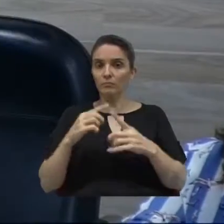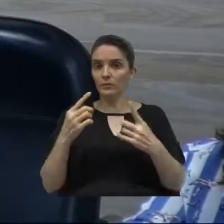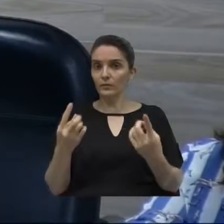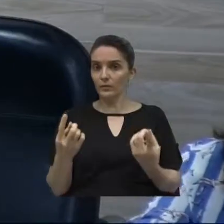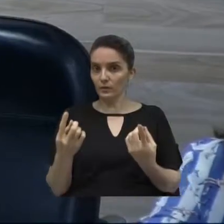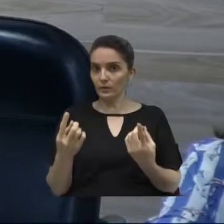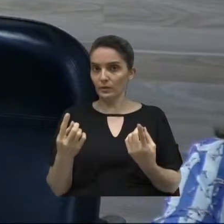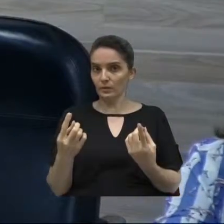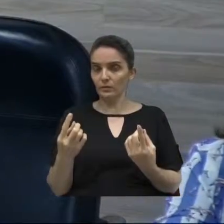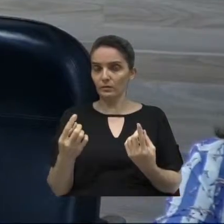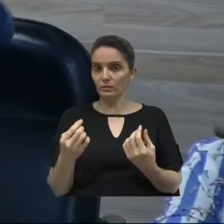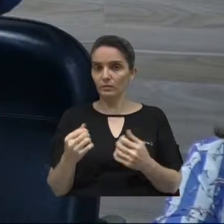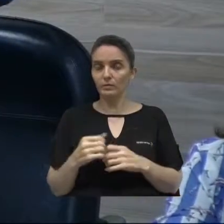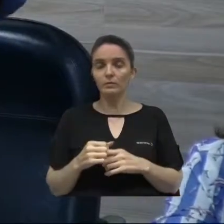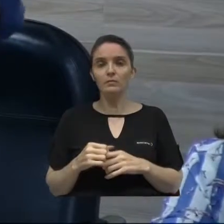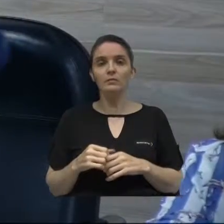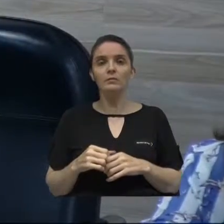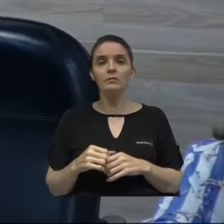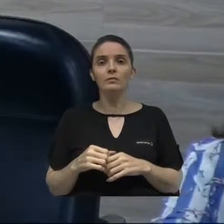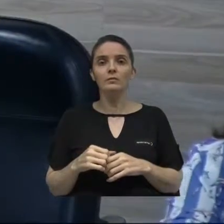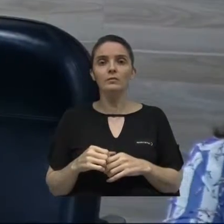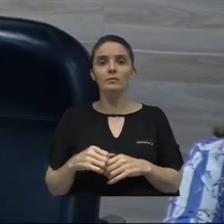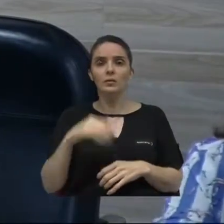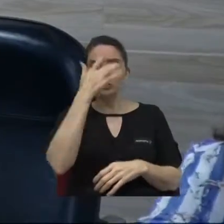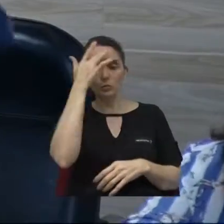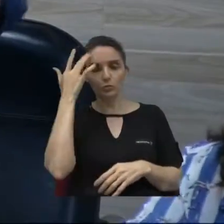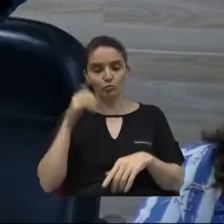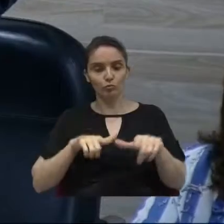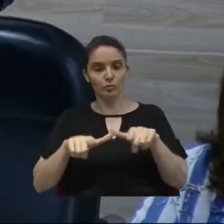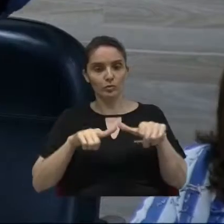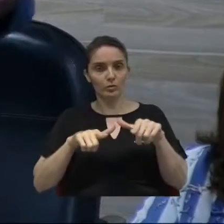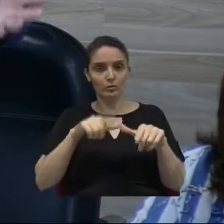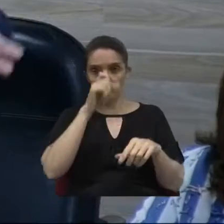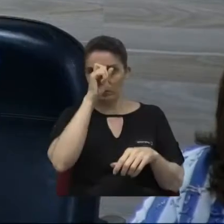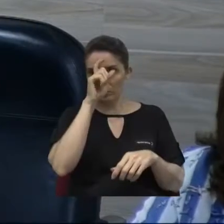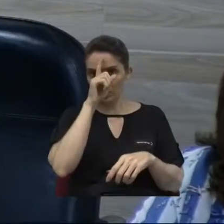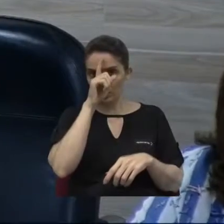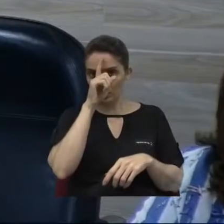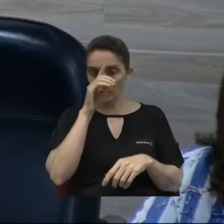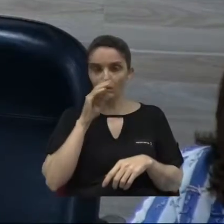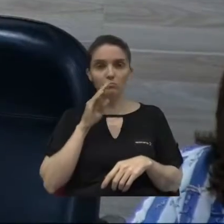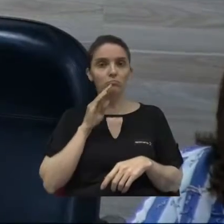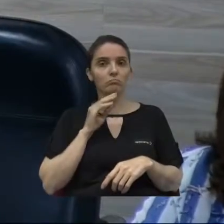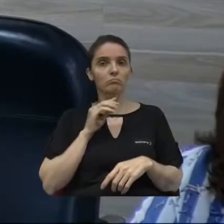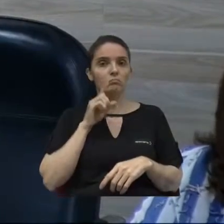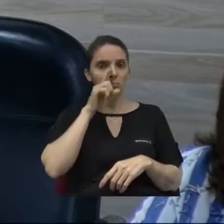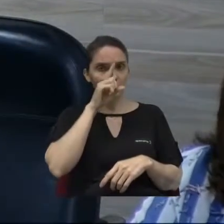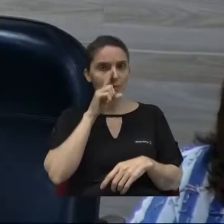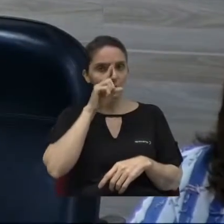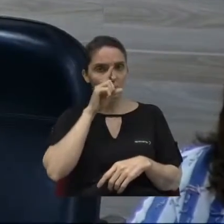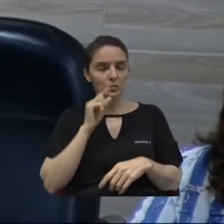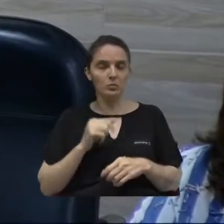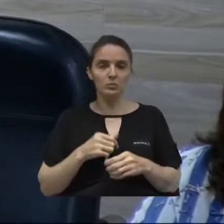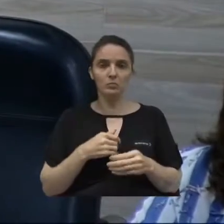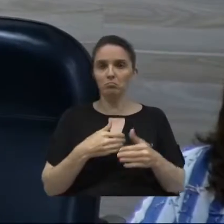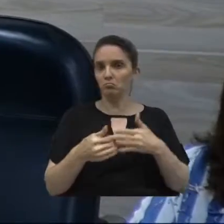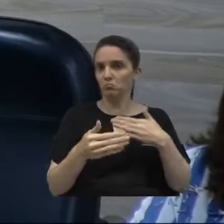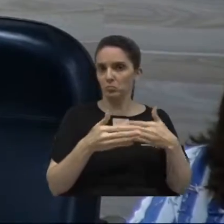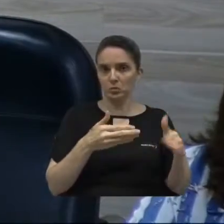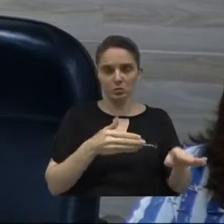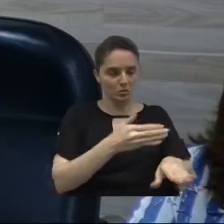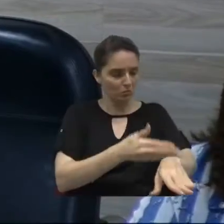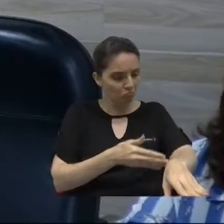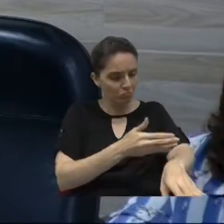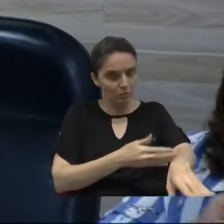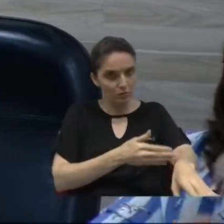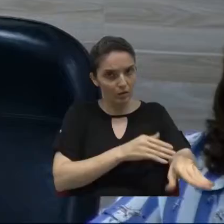os colegas que trabalham ali no hospital. Qualquer ferimento que tiver dentro de cadeia, ou